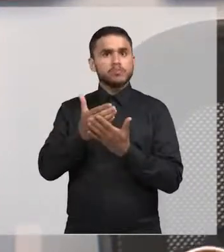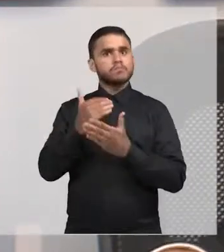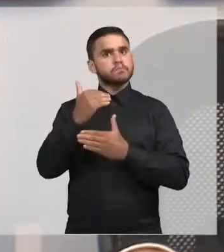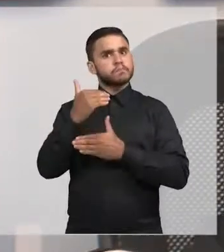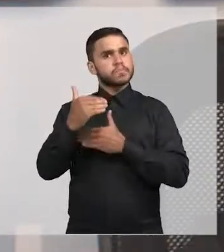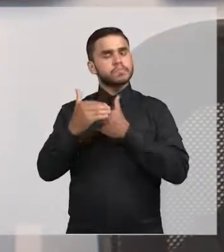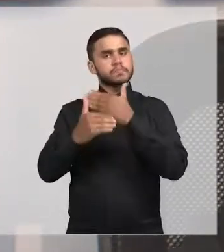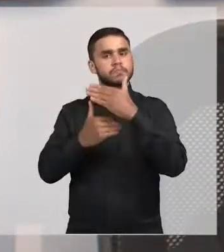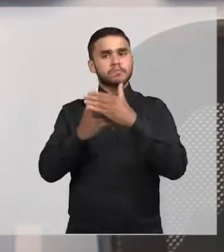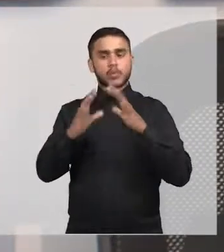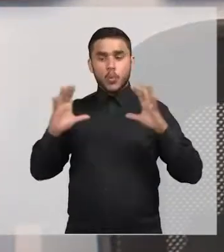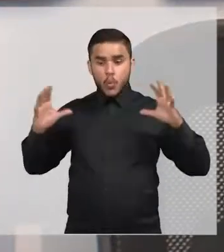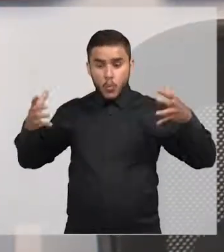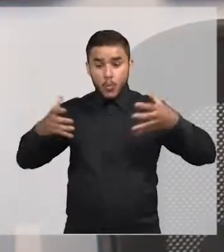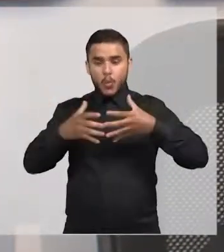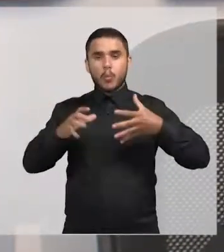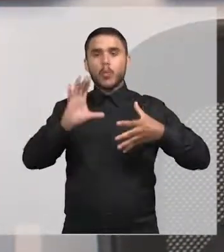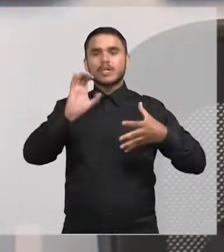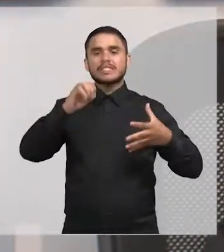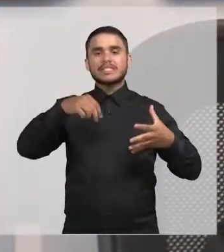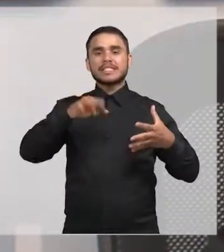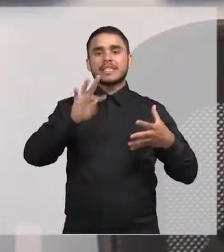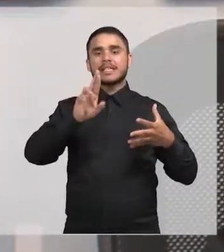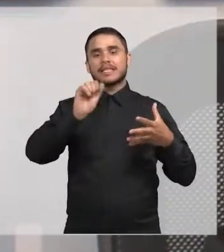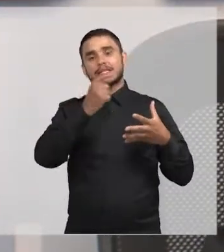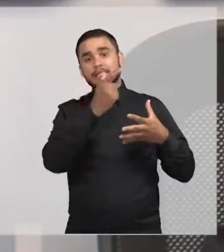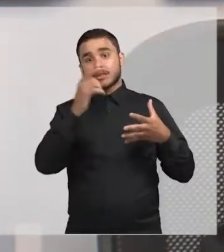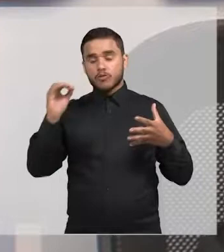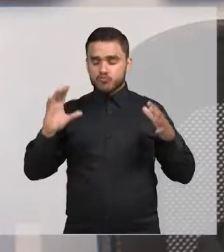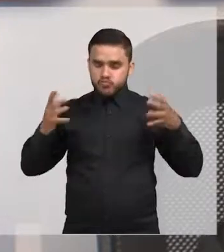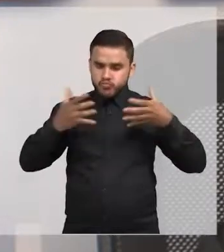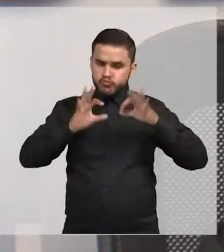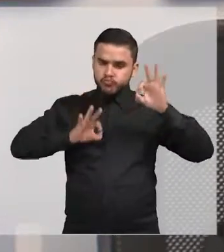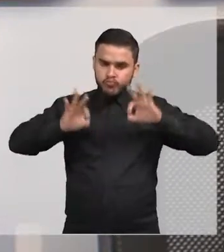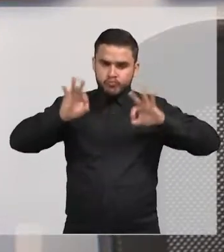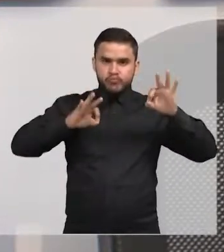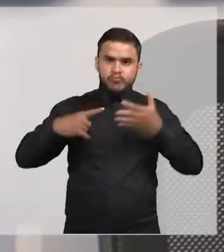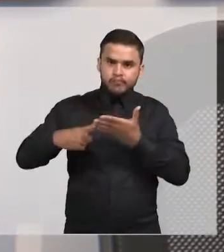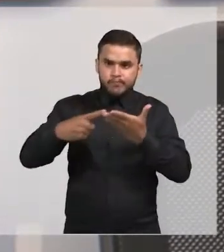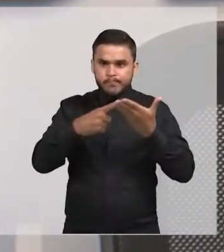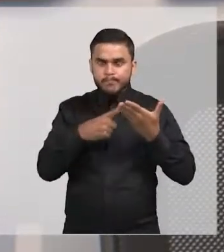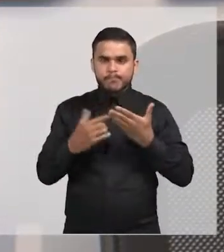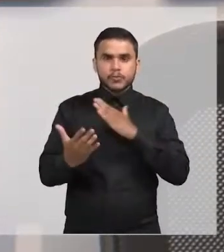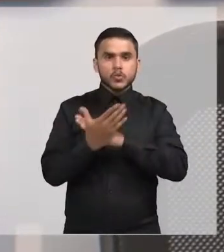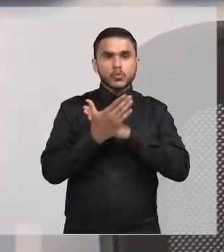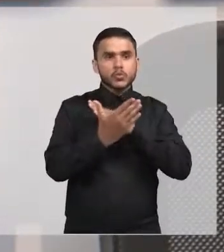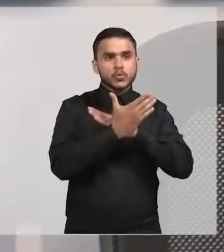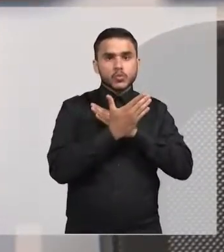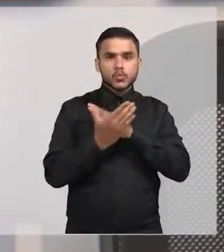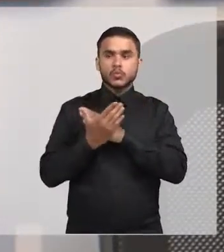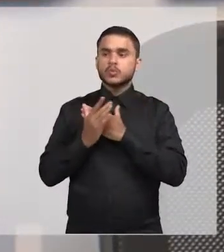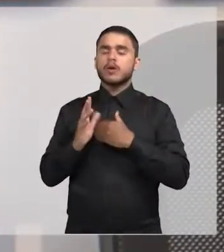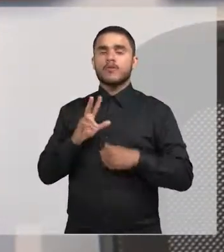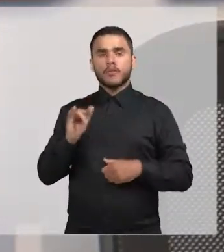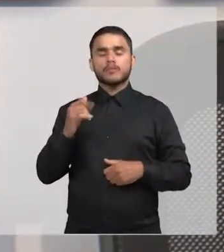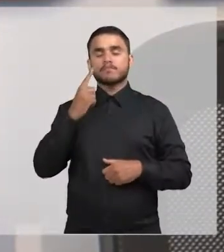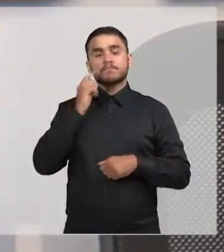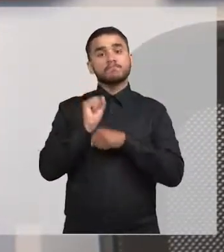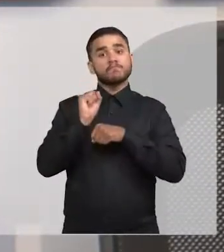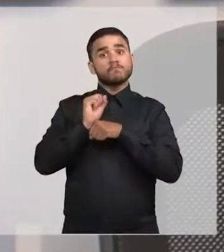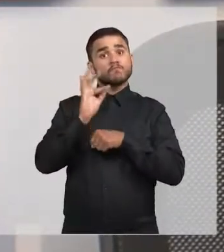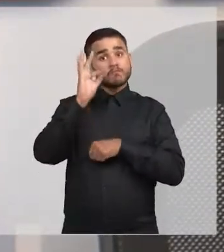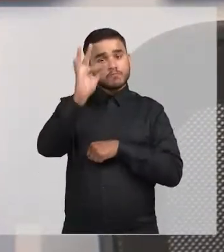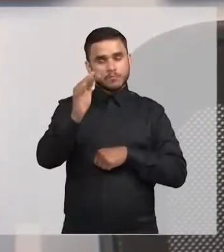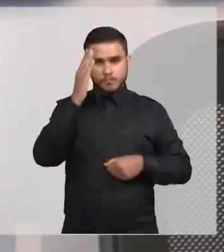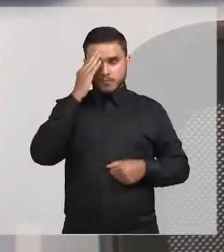reestruturar o que sobrou do Centrão, na minha avaliação. E também há uma perspectiva